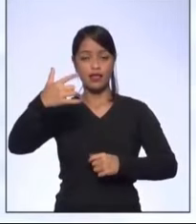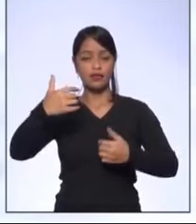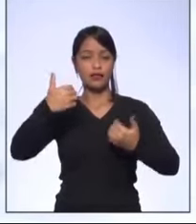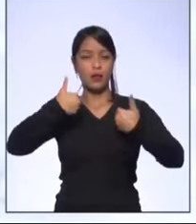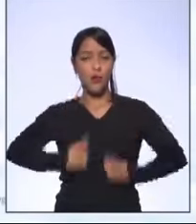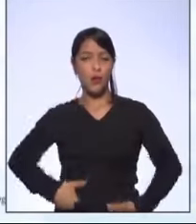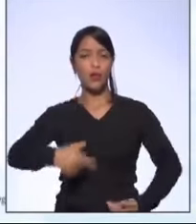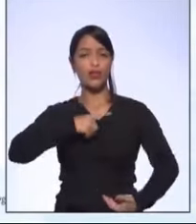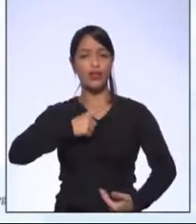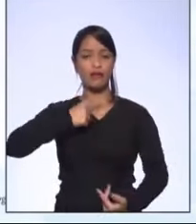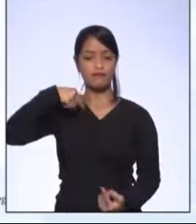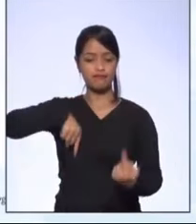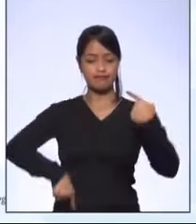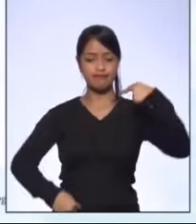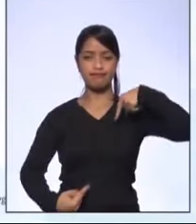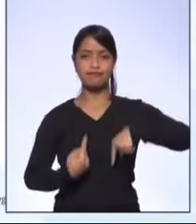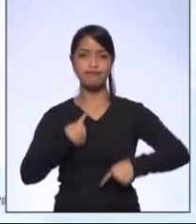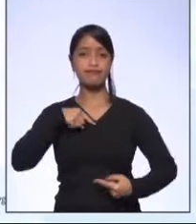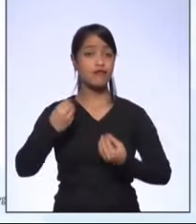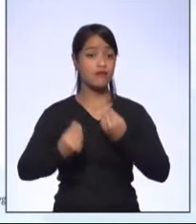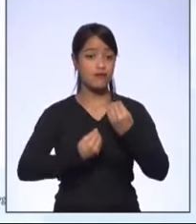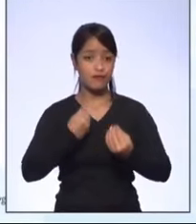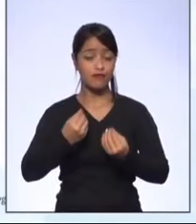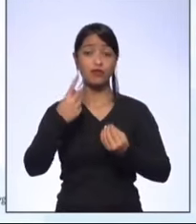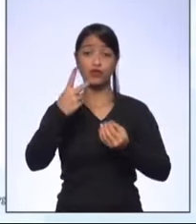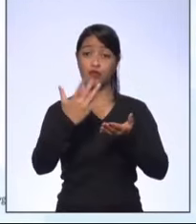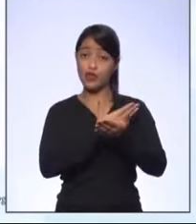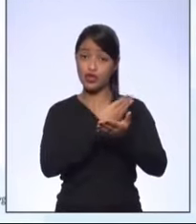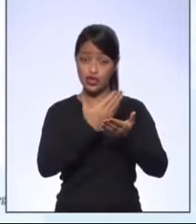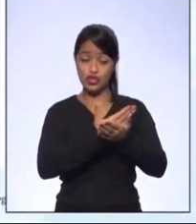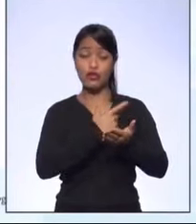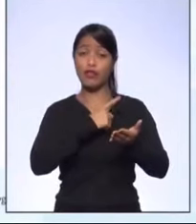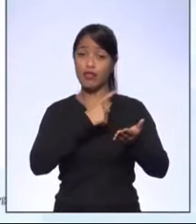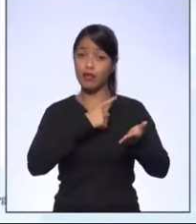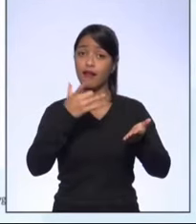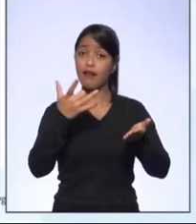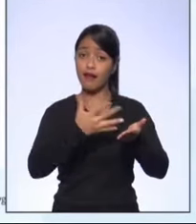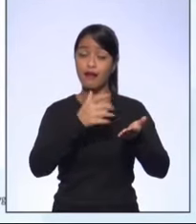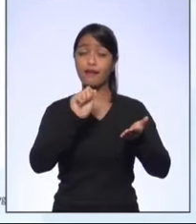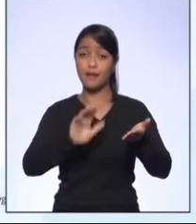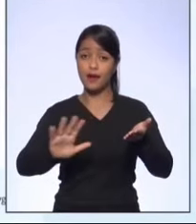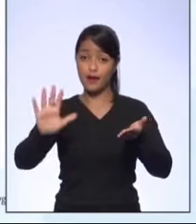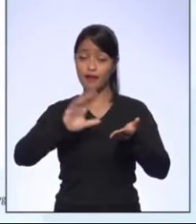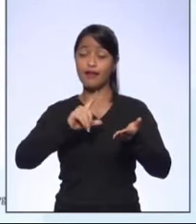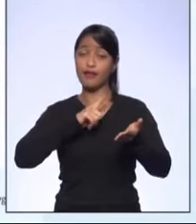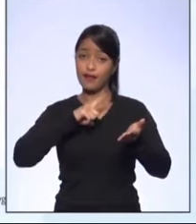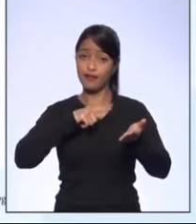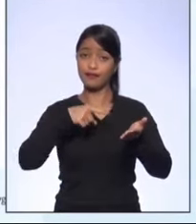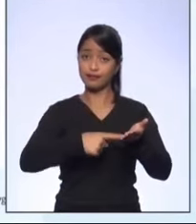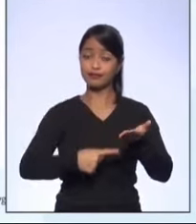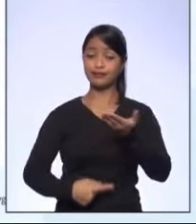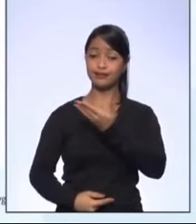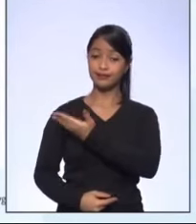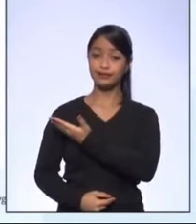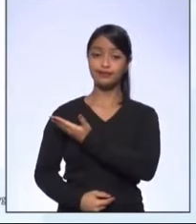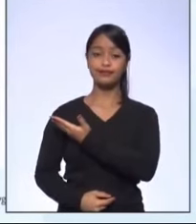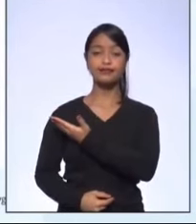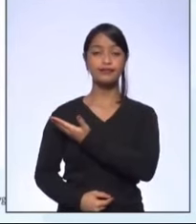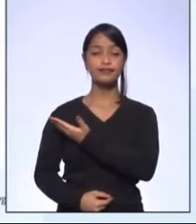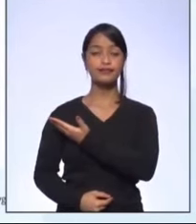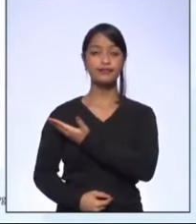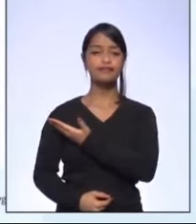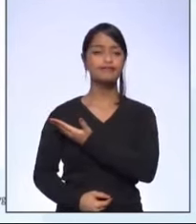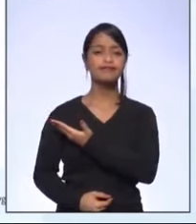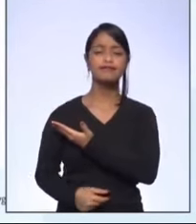sua apostila lá, tá? Tá lá, ó, essa figurinha aí, tá lá no seu caderno do aluno. Então, o que essa